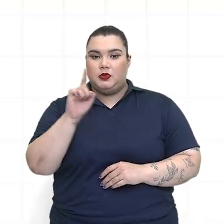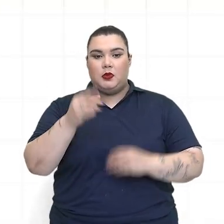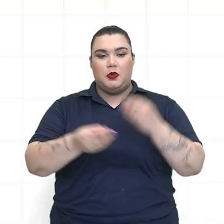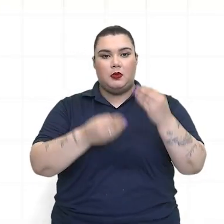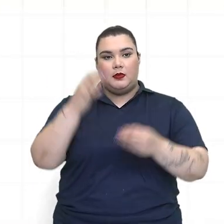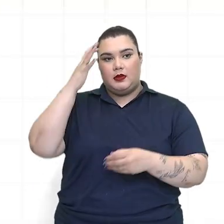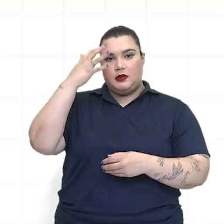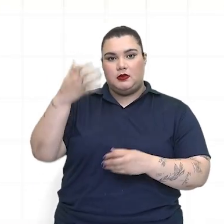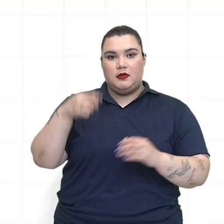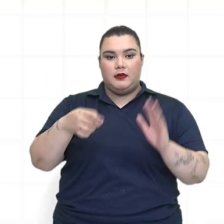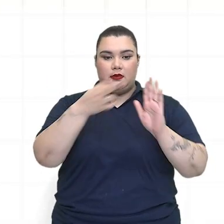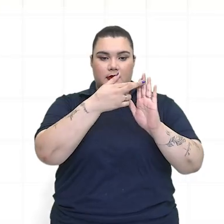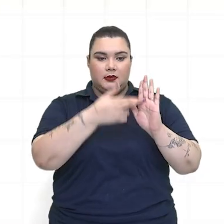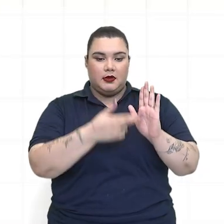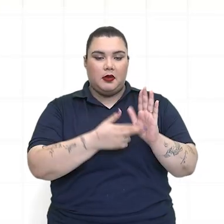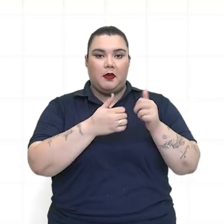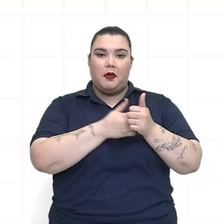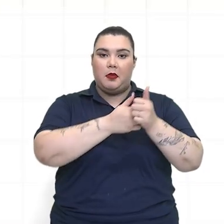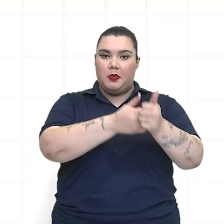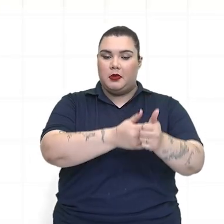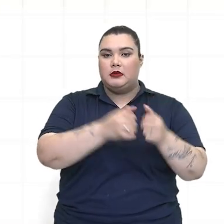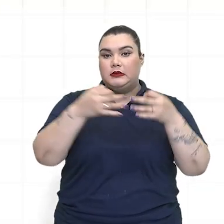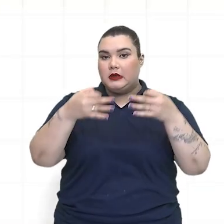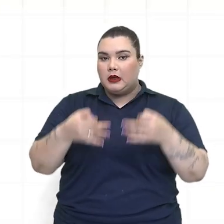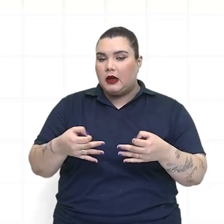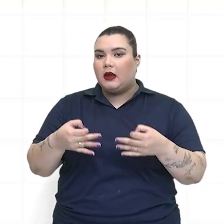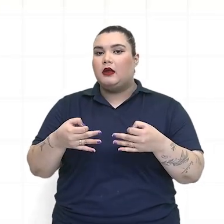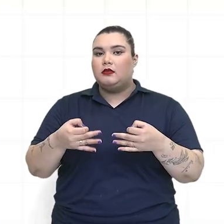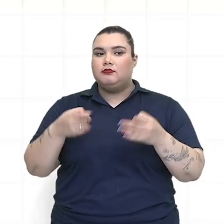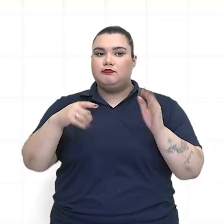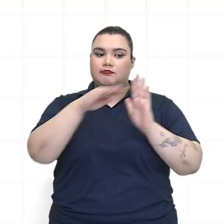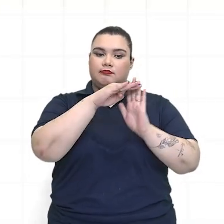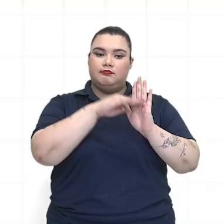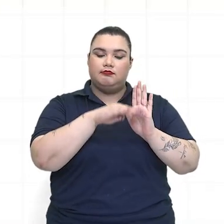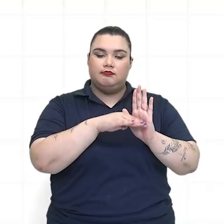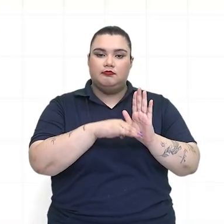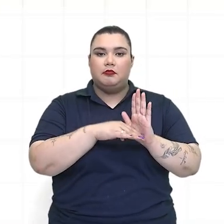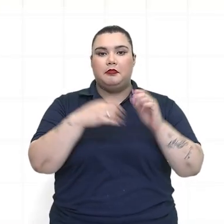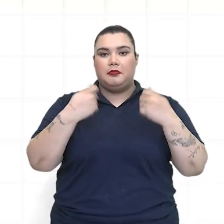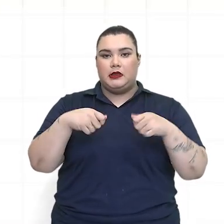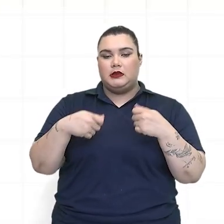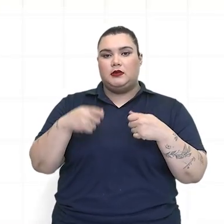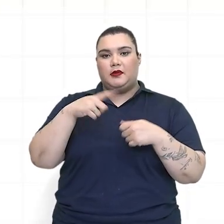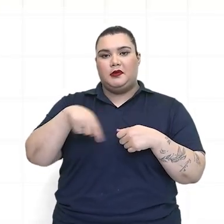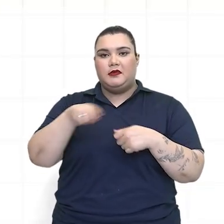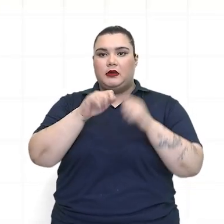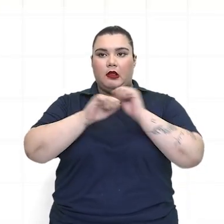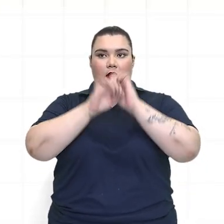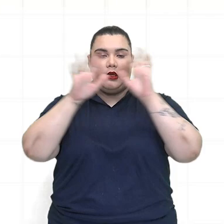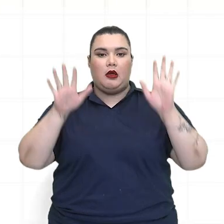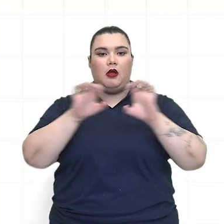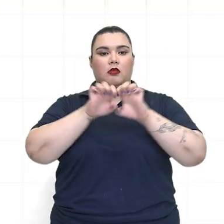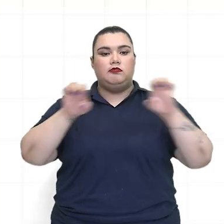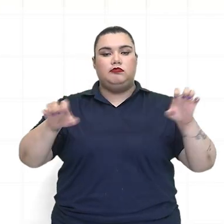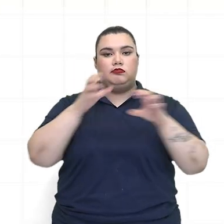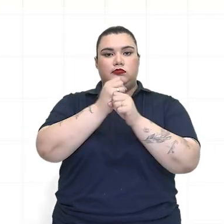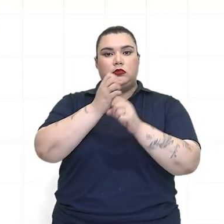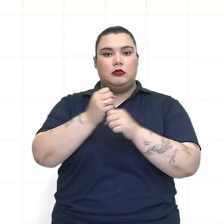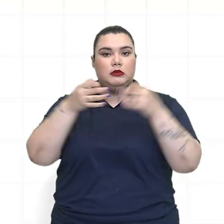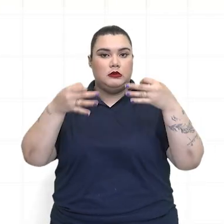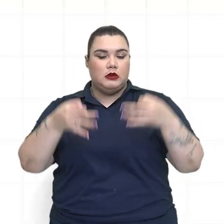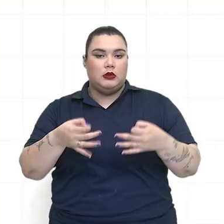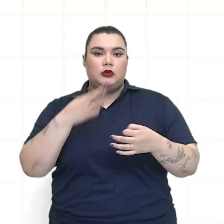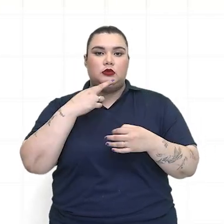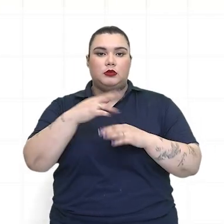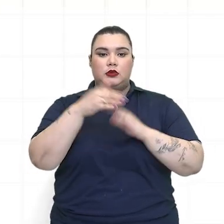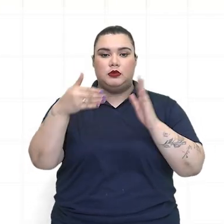como se resolve isso daqui, né? Seguindo essa ordem padrão, que ela deve ser obedecida para que você não desenvolva a expressão numérica de forma